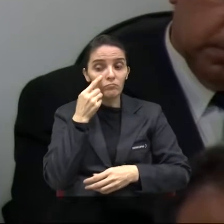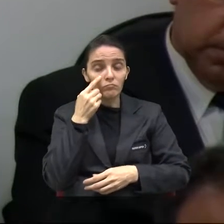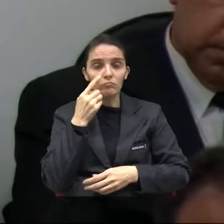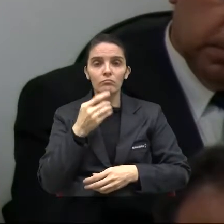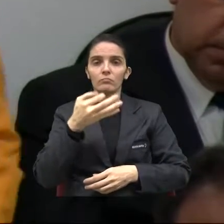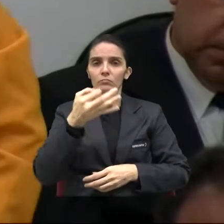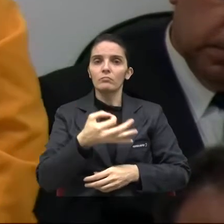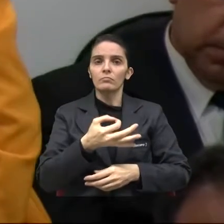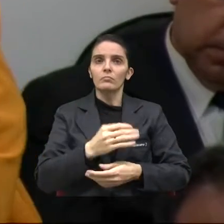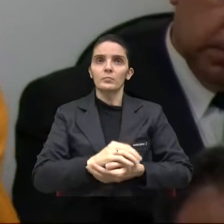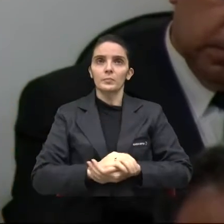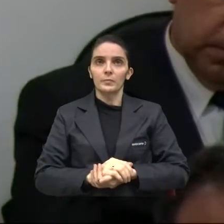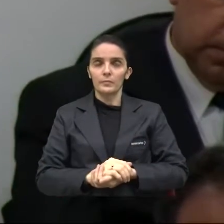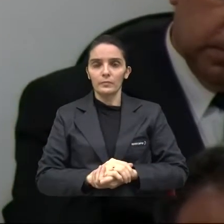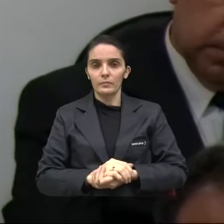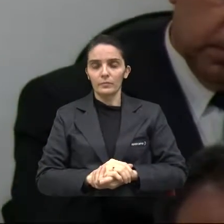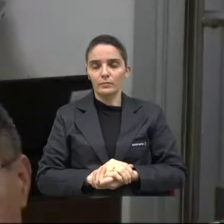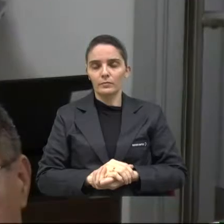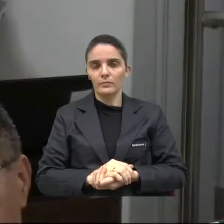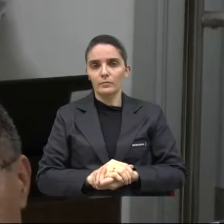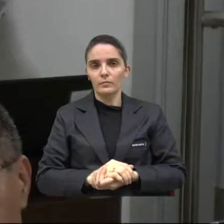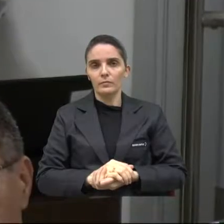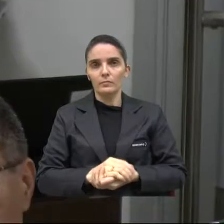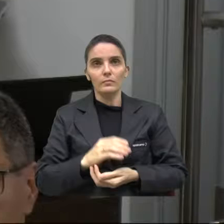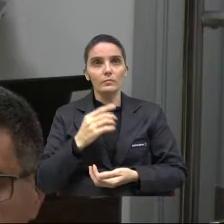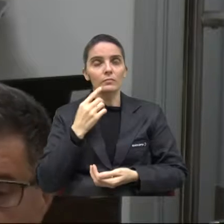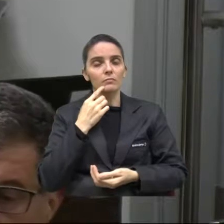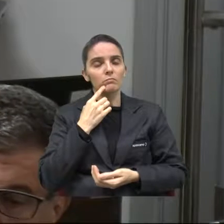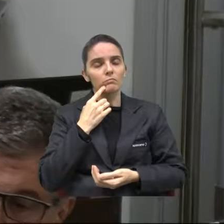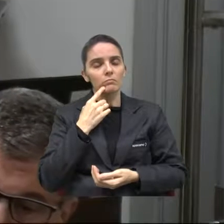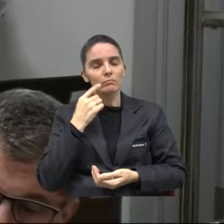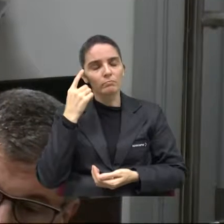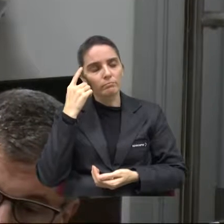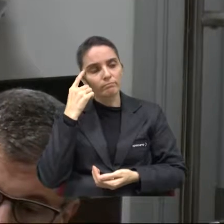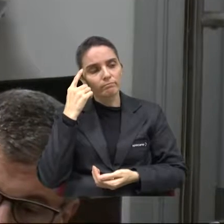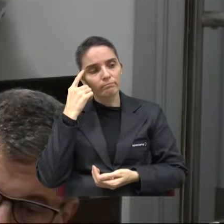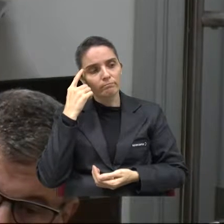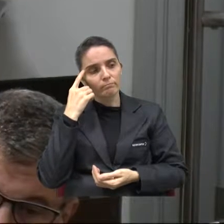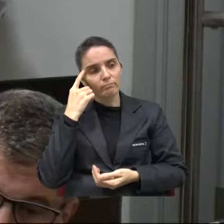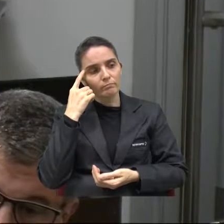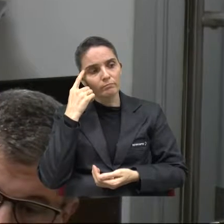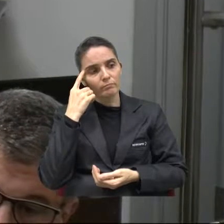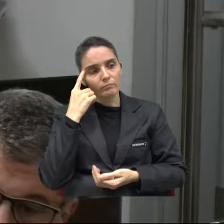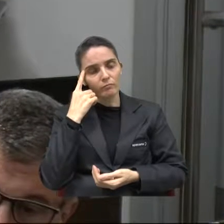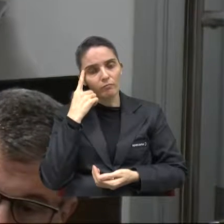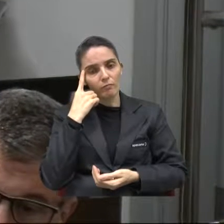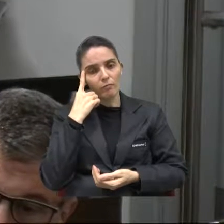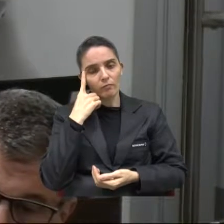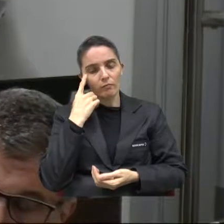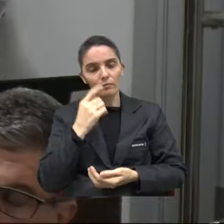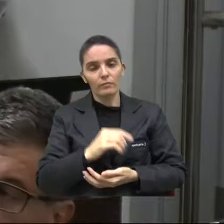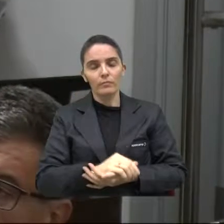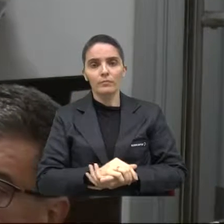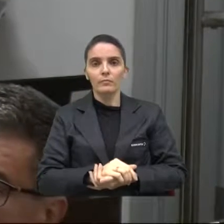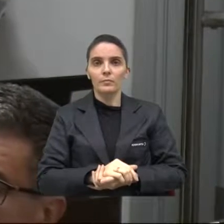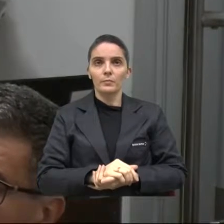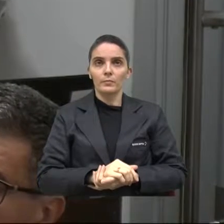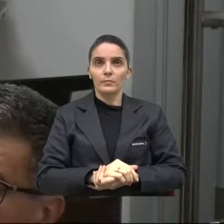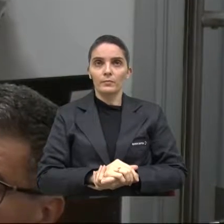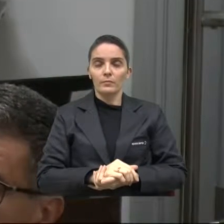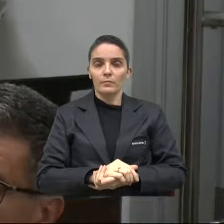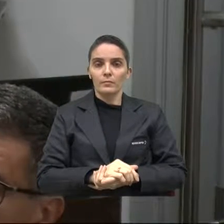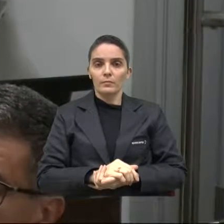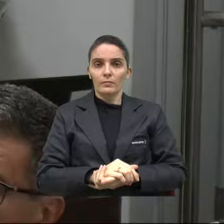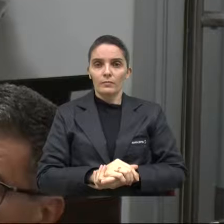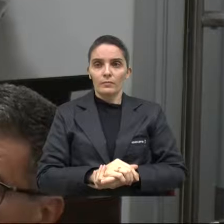Com certeza. E aí eu fico pensando. Eu quero dizer a